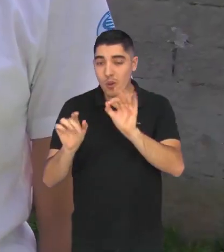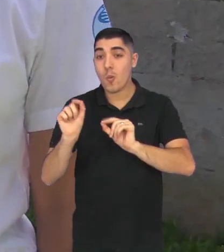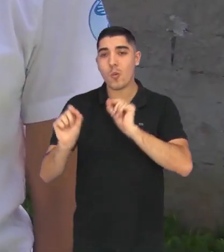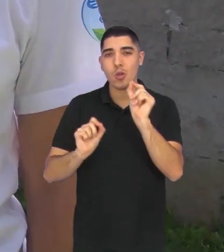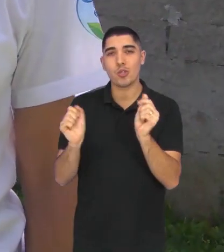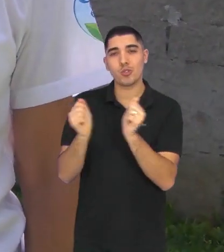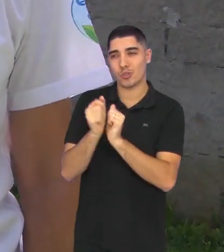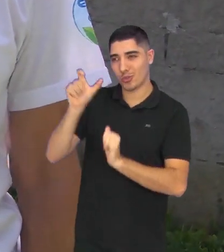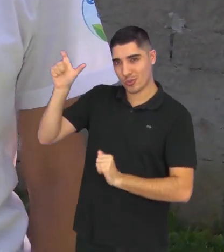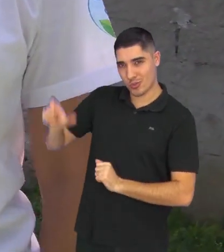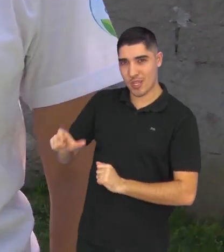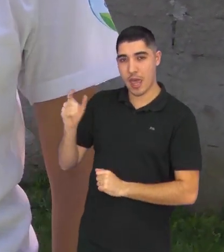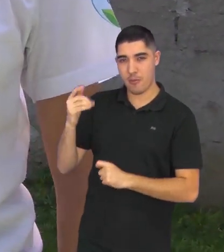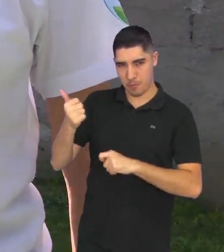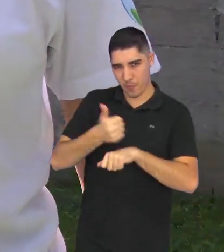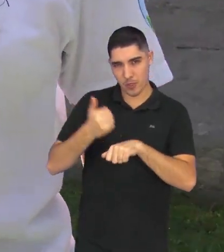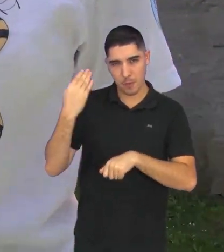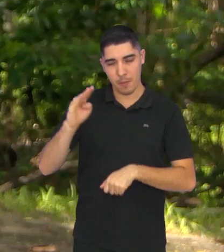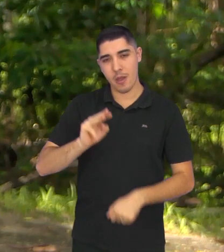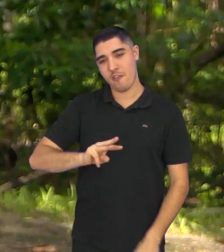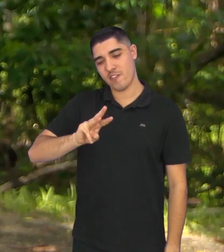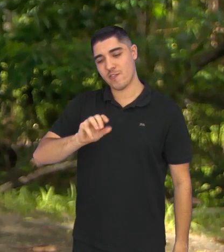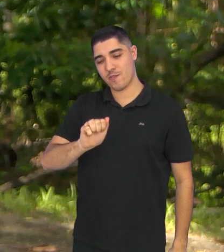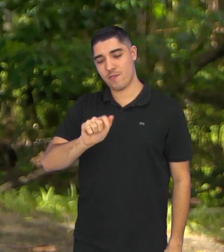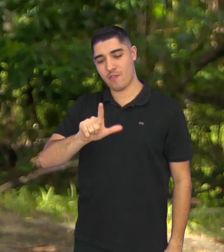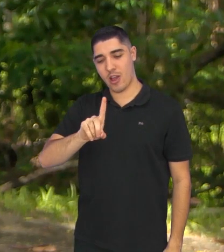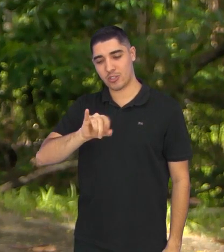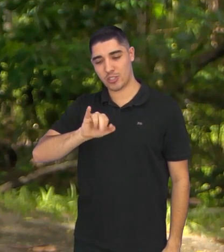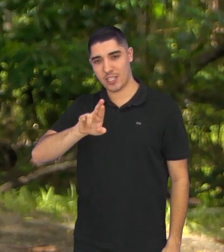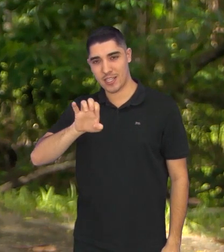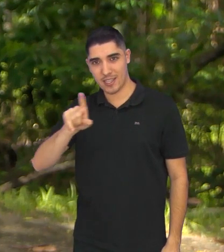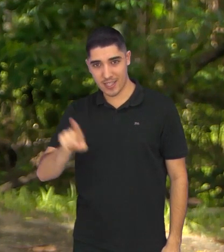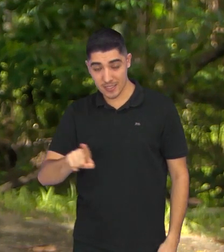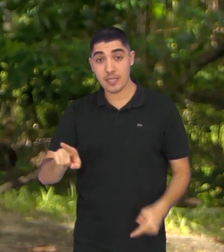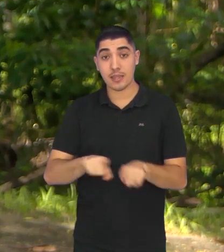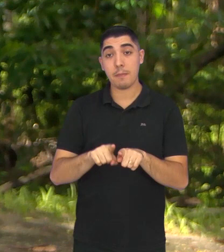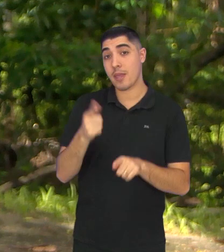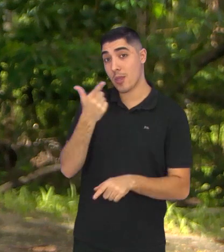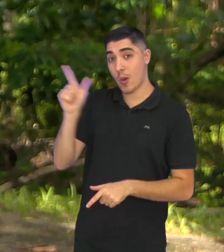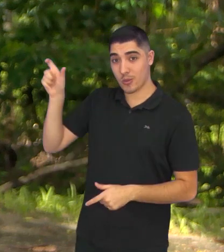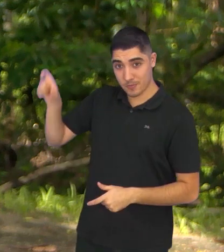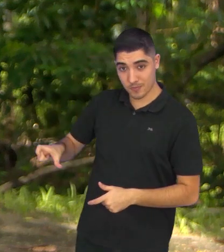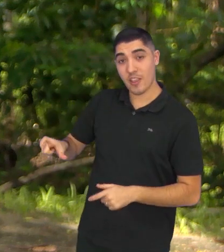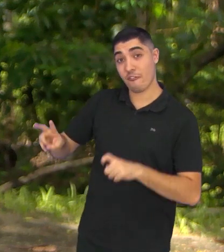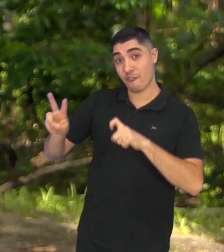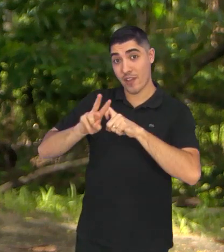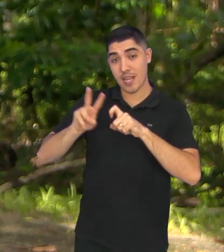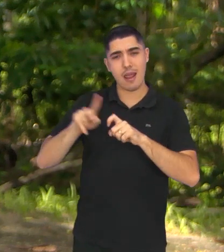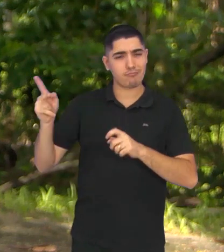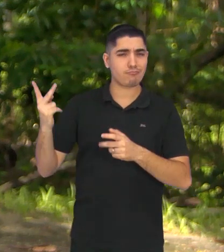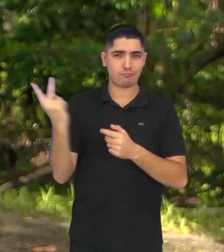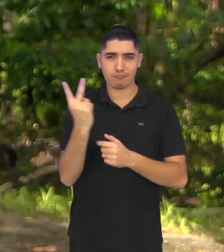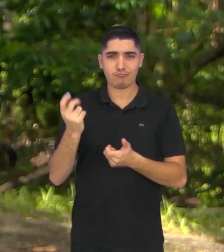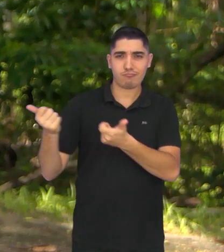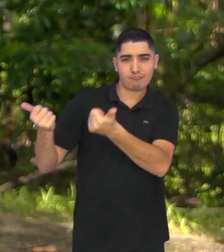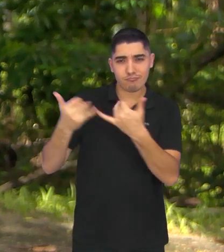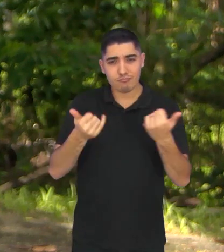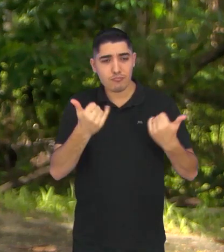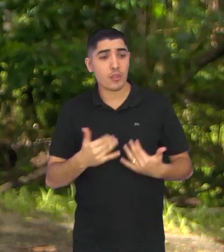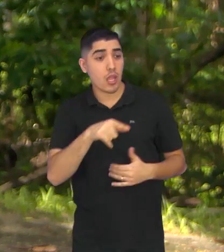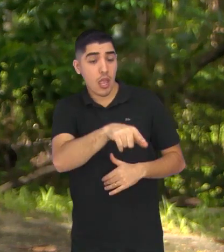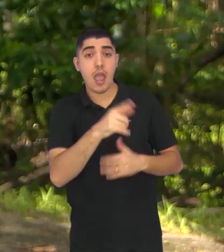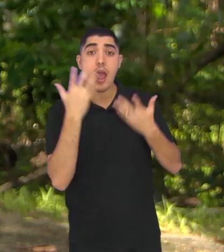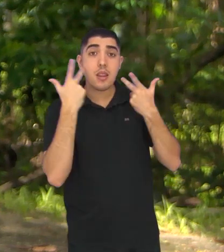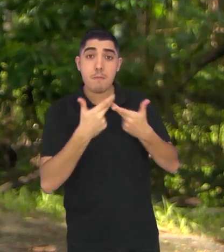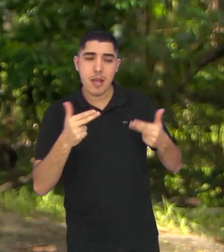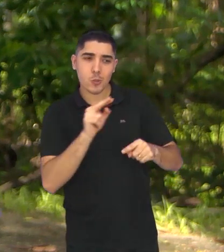na companhia da bióloga Valdirez e uma entrevista com a veterinária Raíris, no espaço onde os animais ficam em tratamento